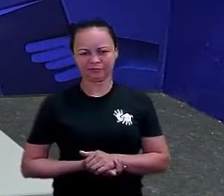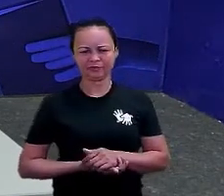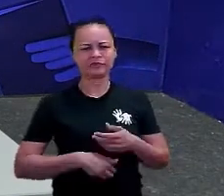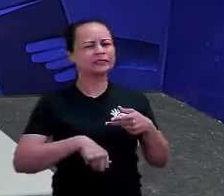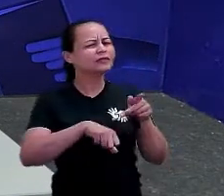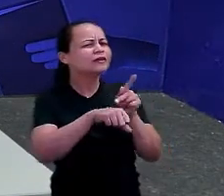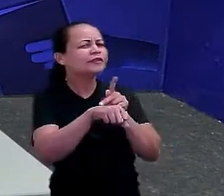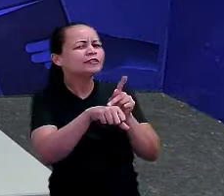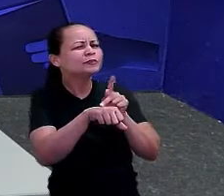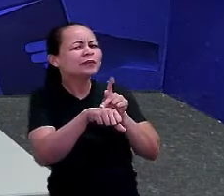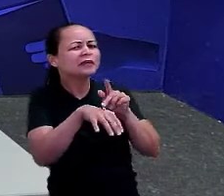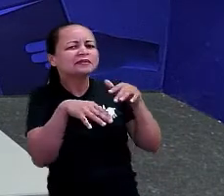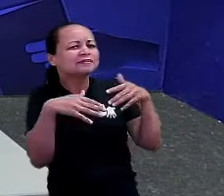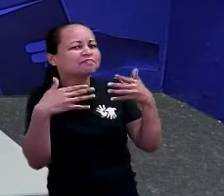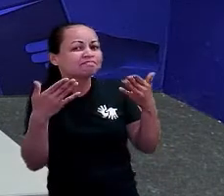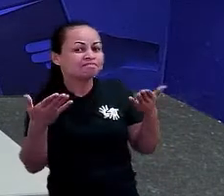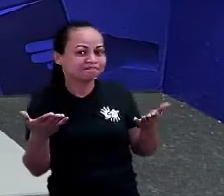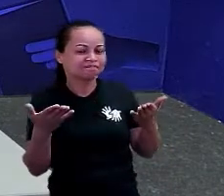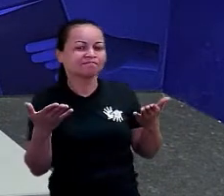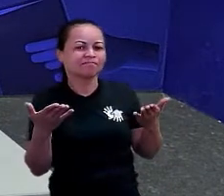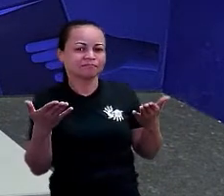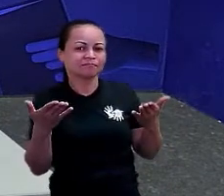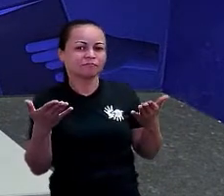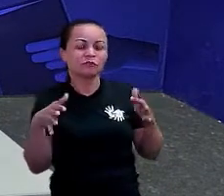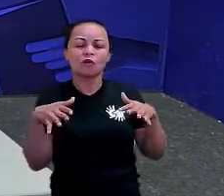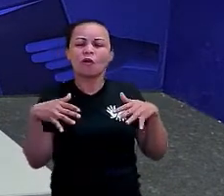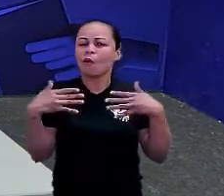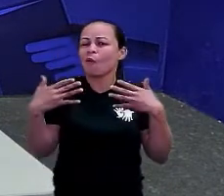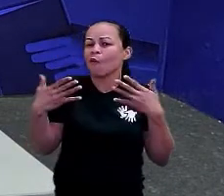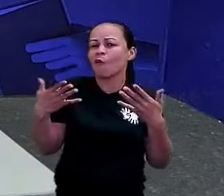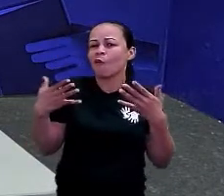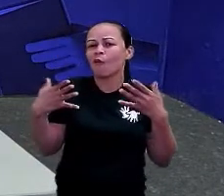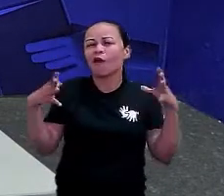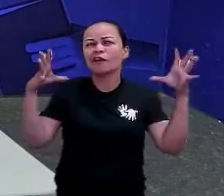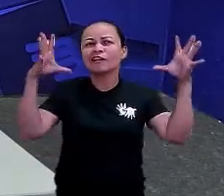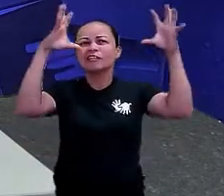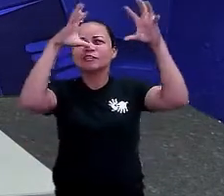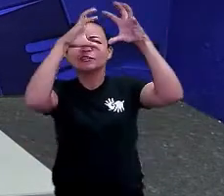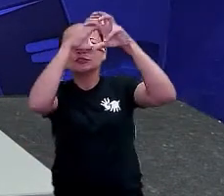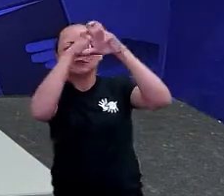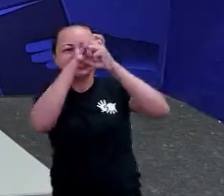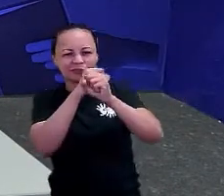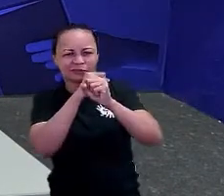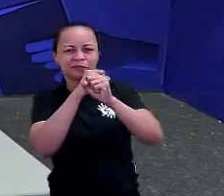E as pretas, então? Oh, que escuridão!